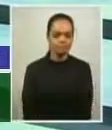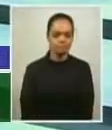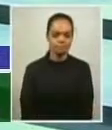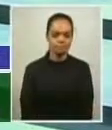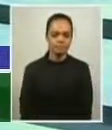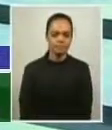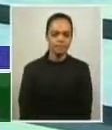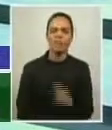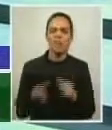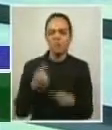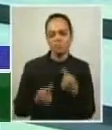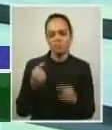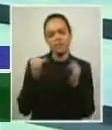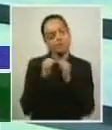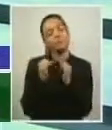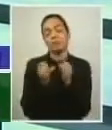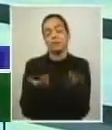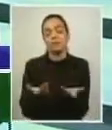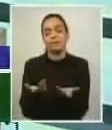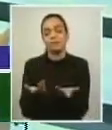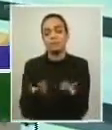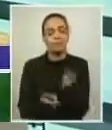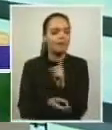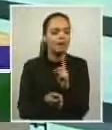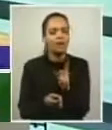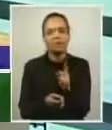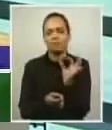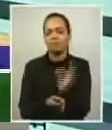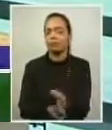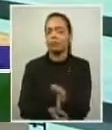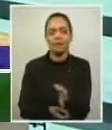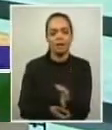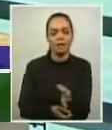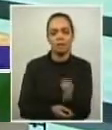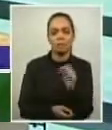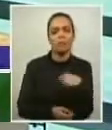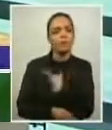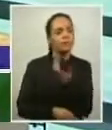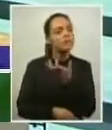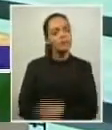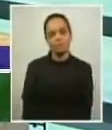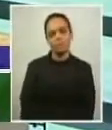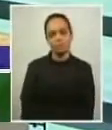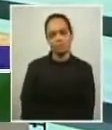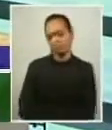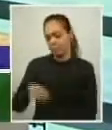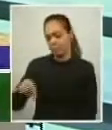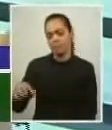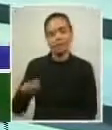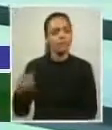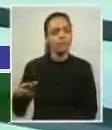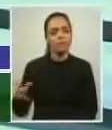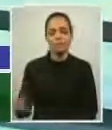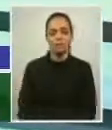e olha a política institucional não é o meio adequado para o mesmo fim que nós temos com você e socialistas